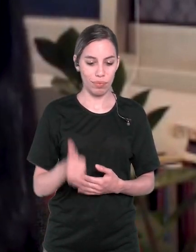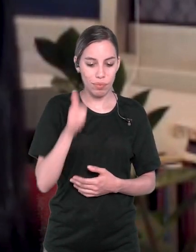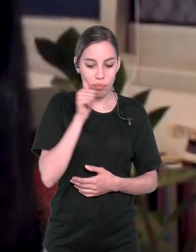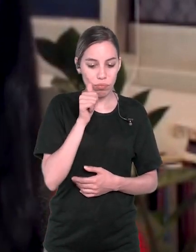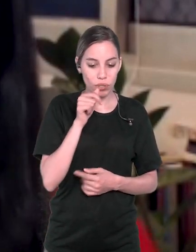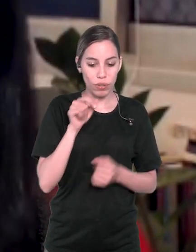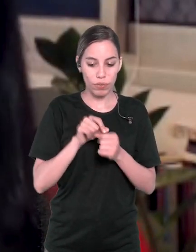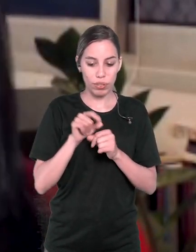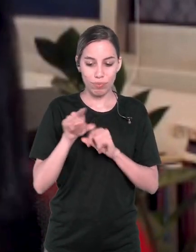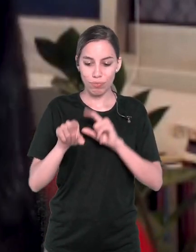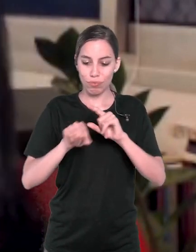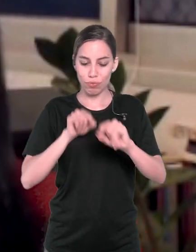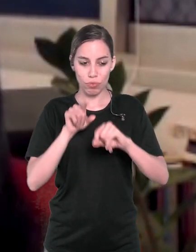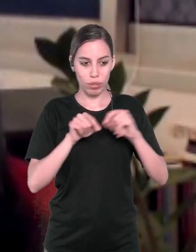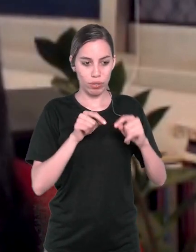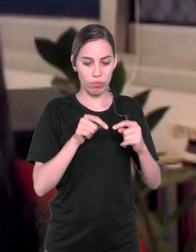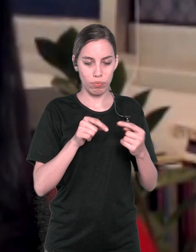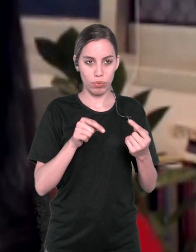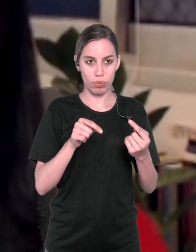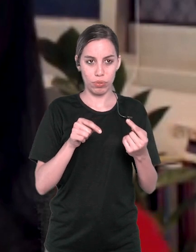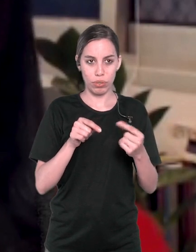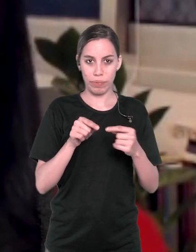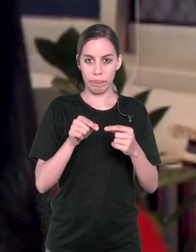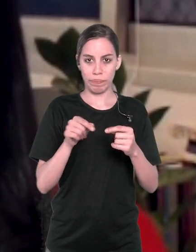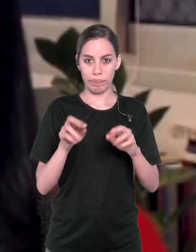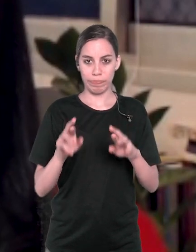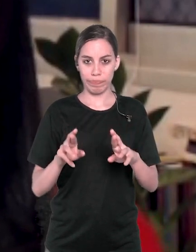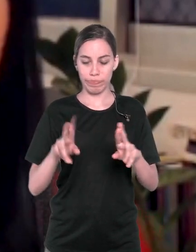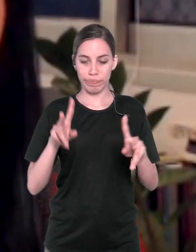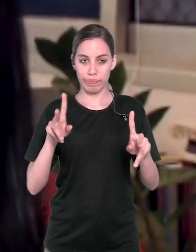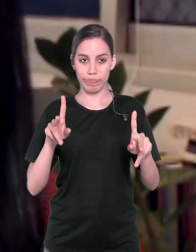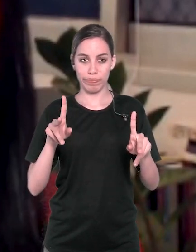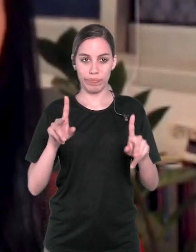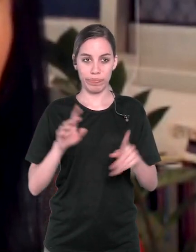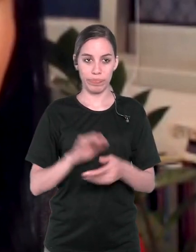inesperada, que ela não leva assim como